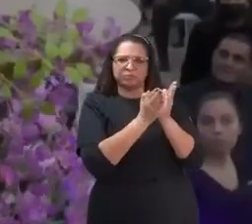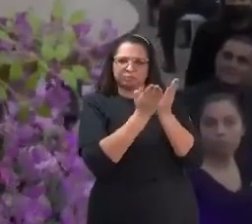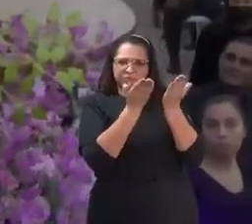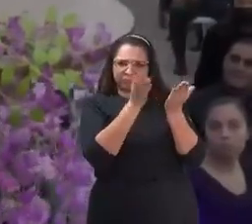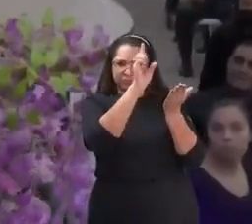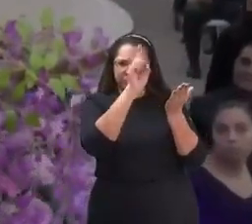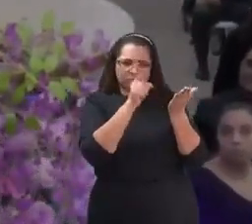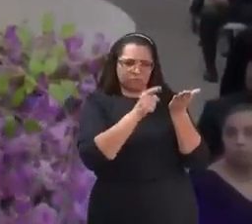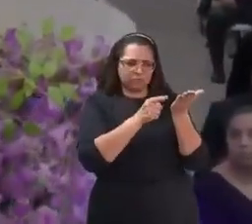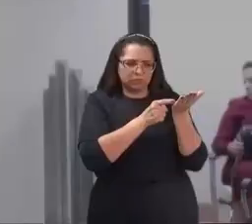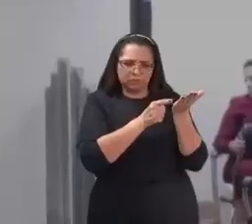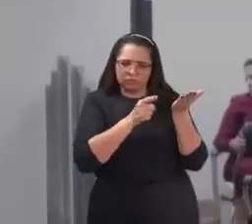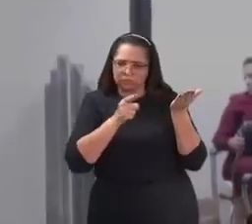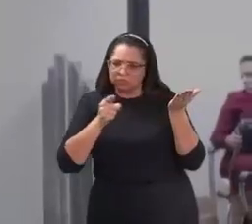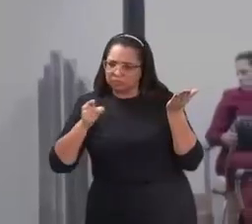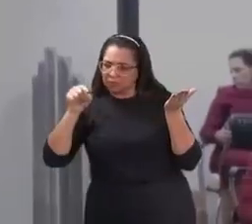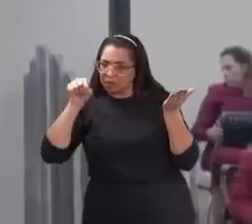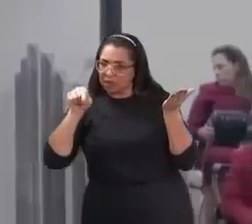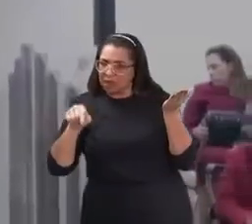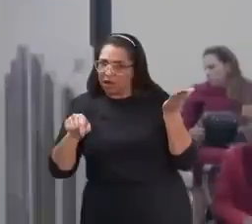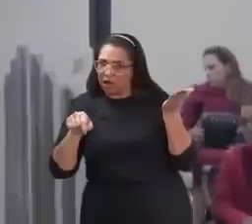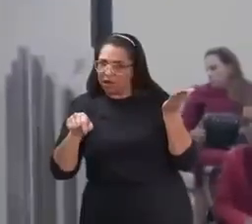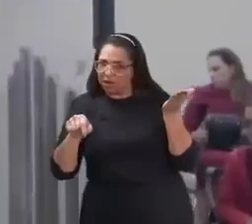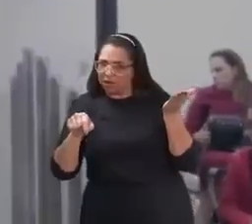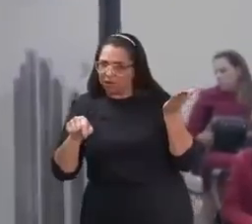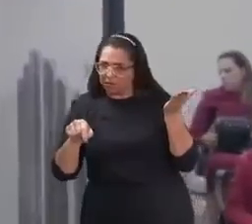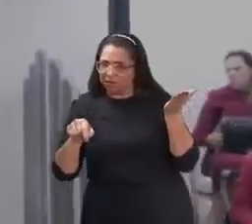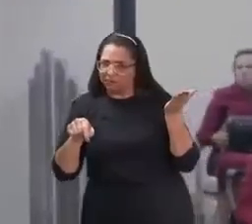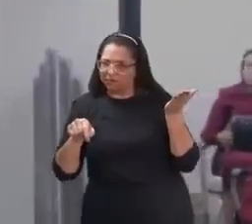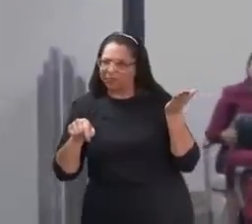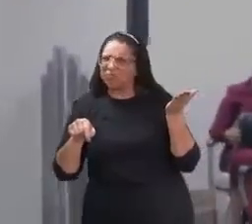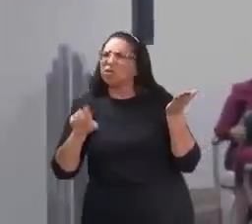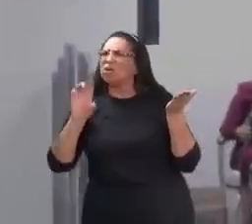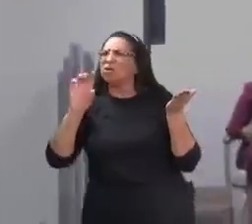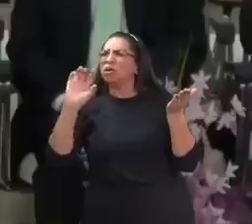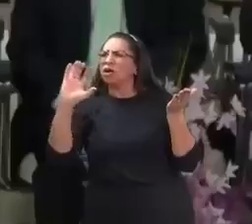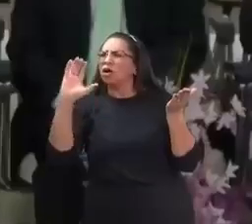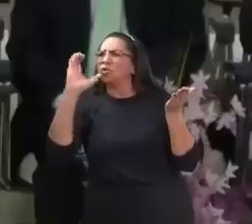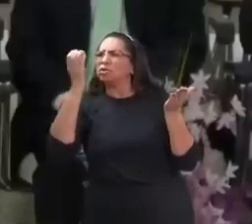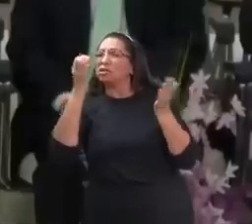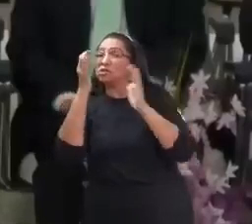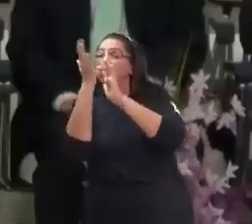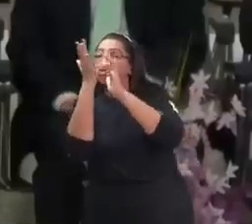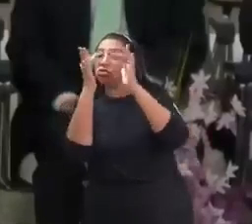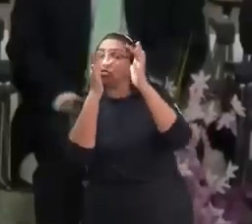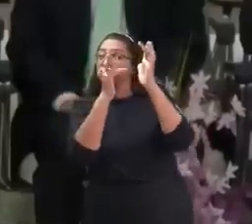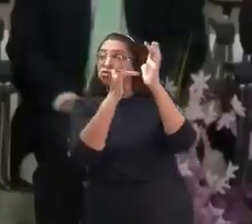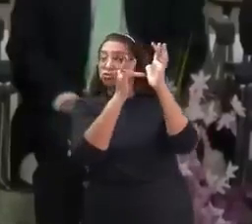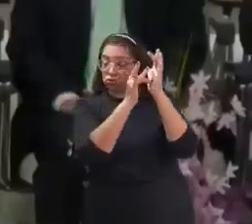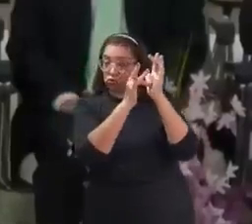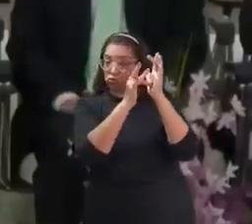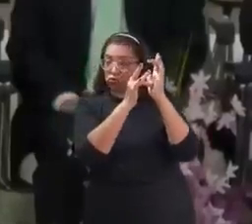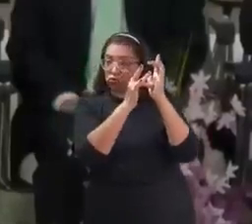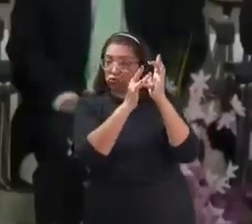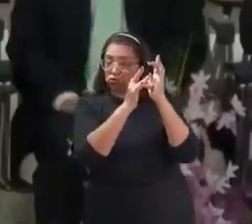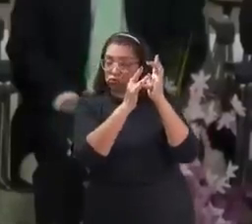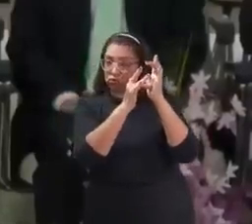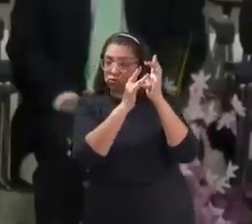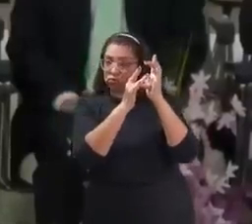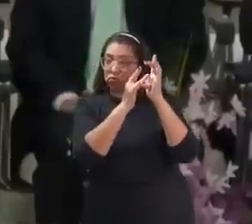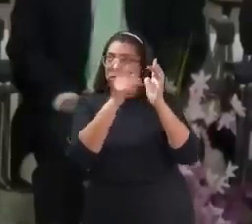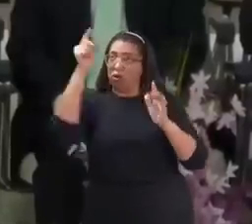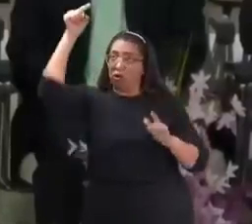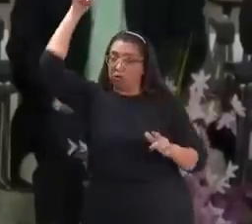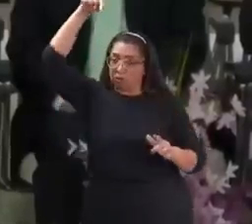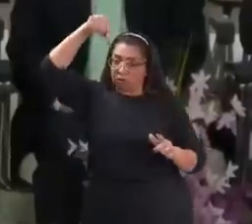Quando o inferno, a morte, mata Jesus, era o fim da história feminina. Você é a culpada.